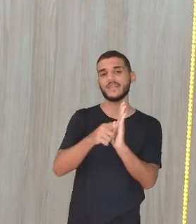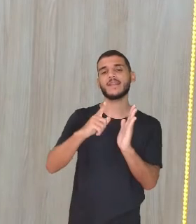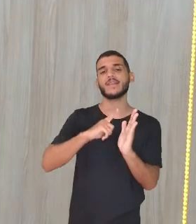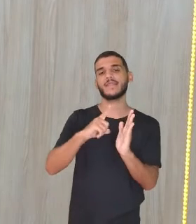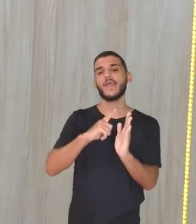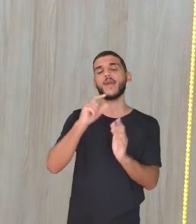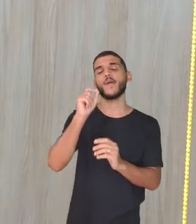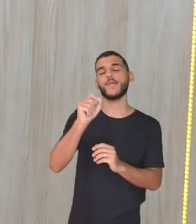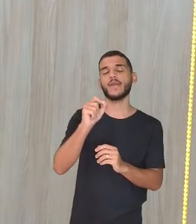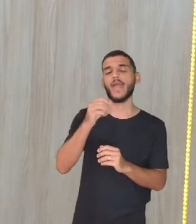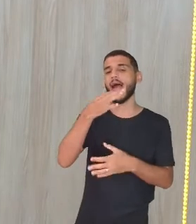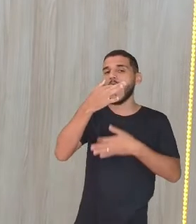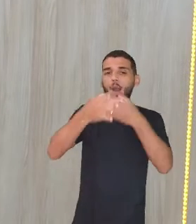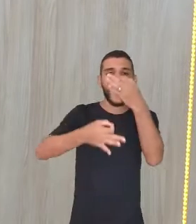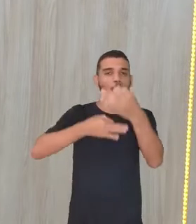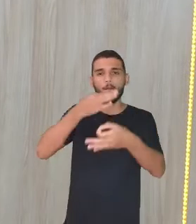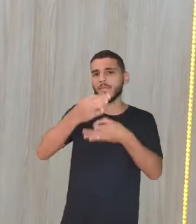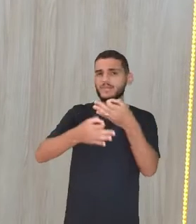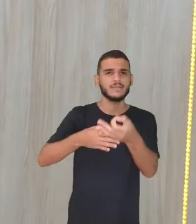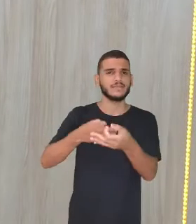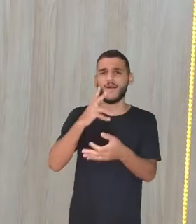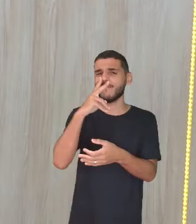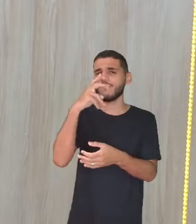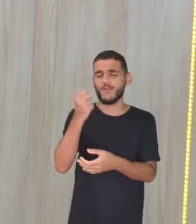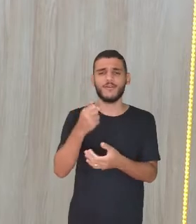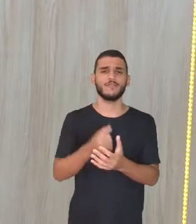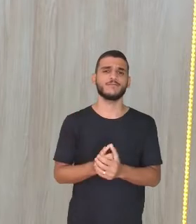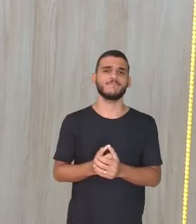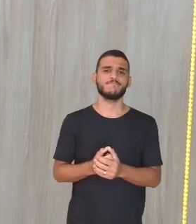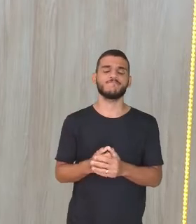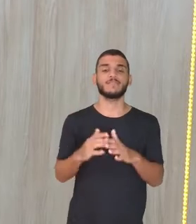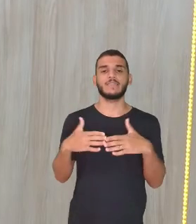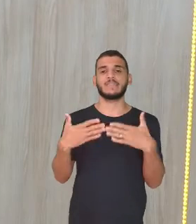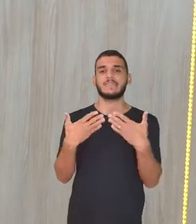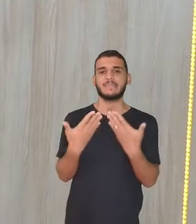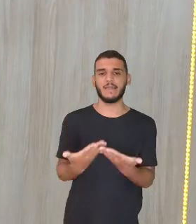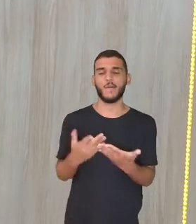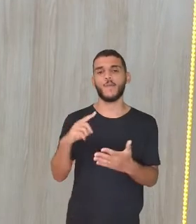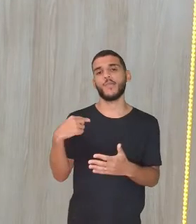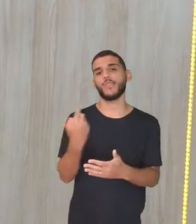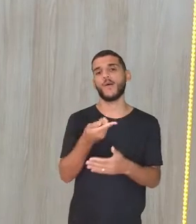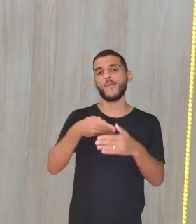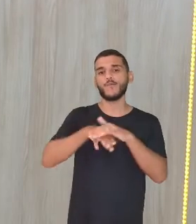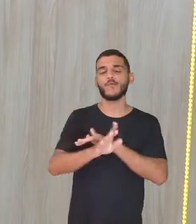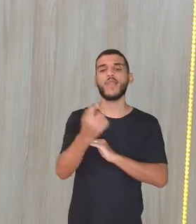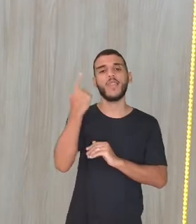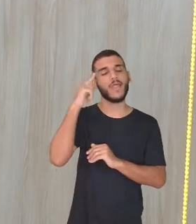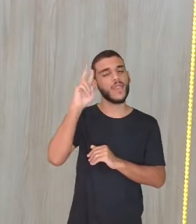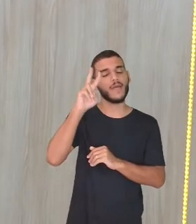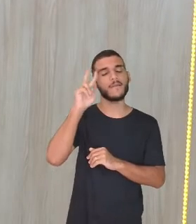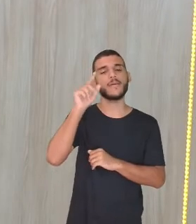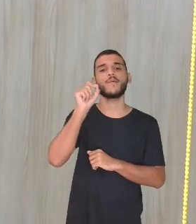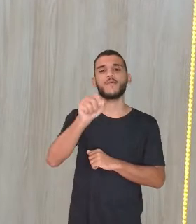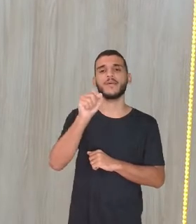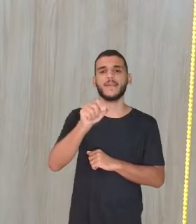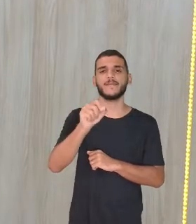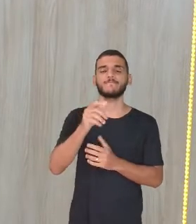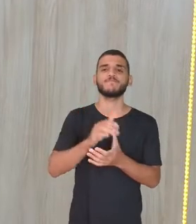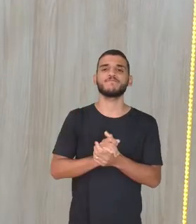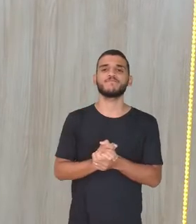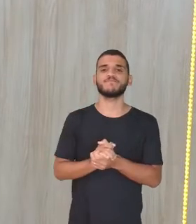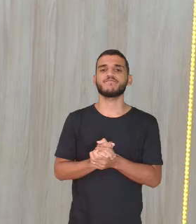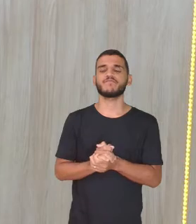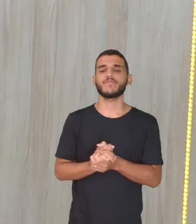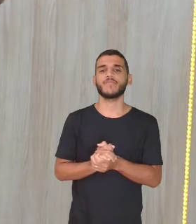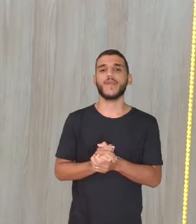forte. E além do mais, como a gente falou aqui, é porque a gente costuma lembrar, quando fala de argumentação, dos textos, dos